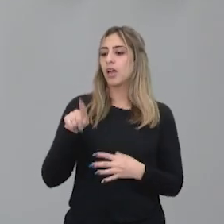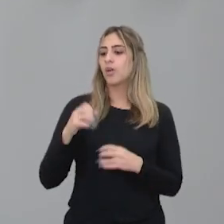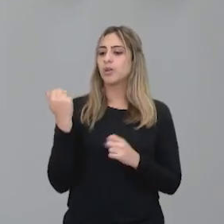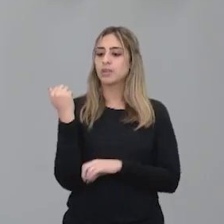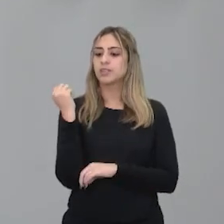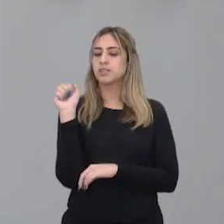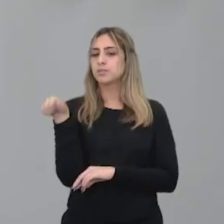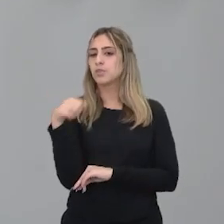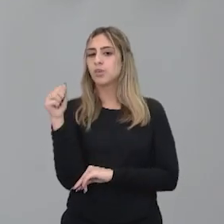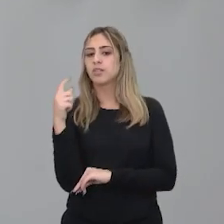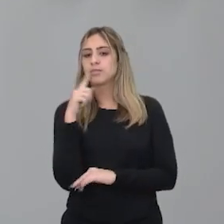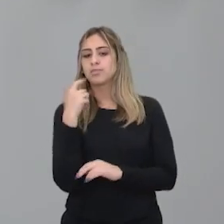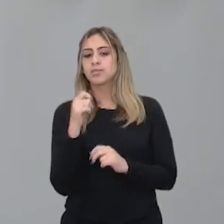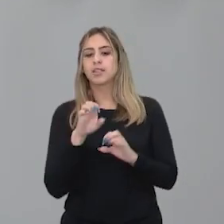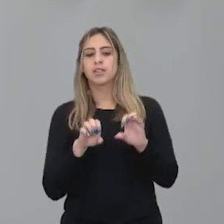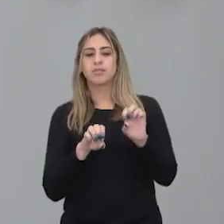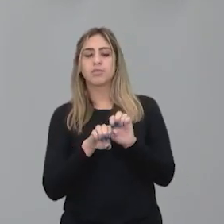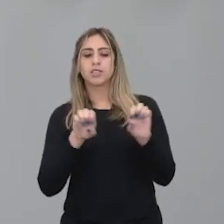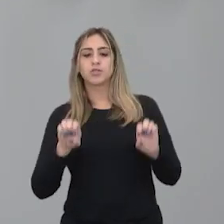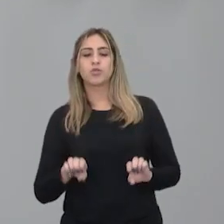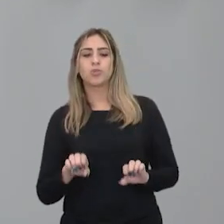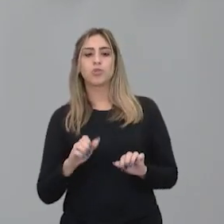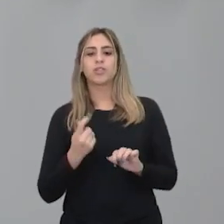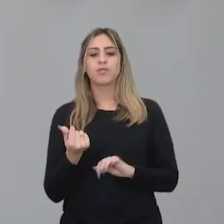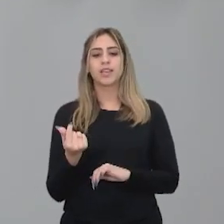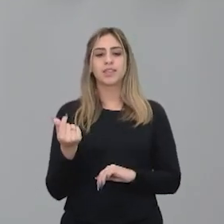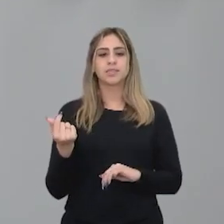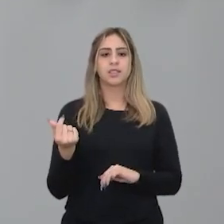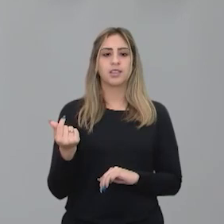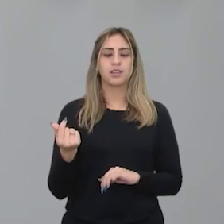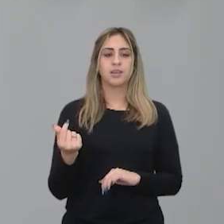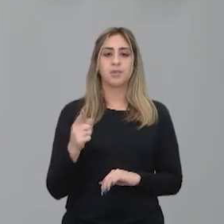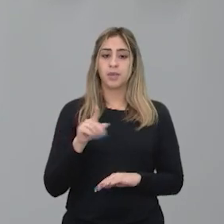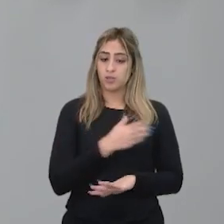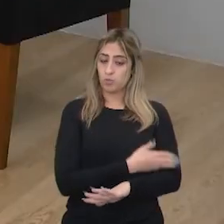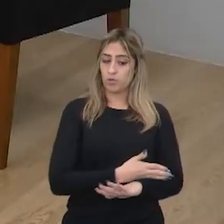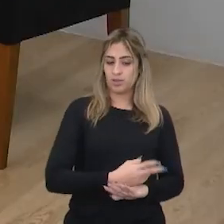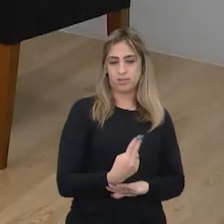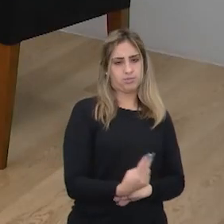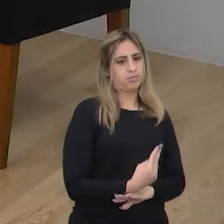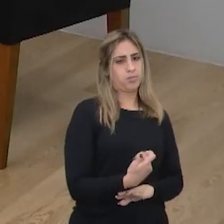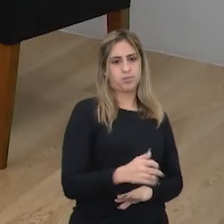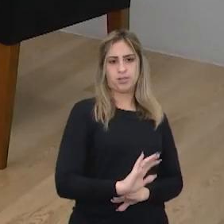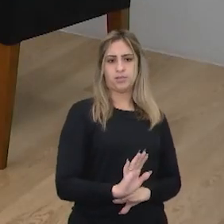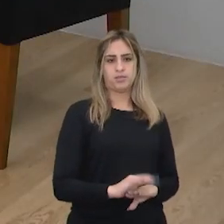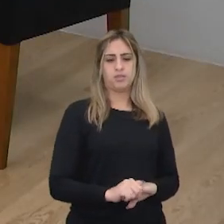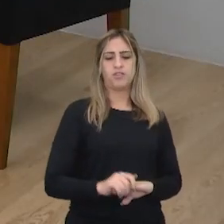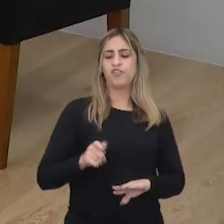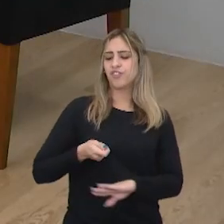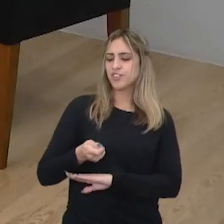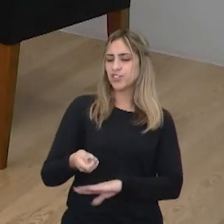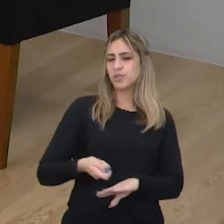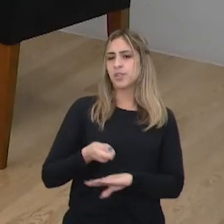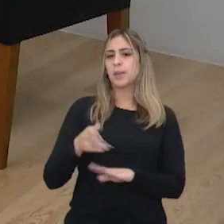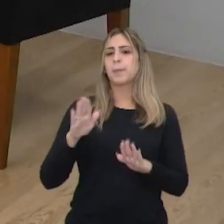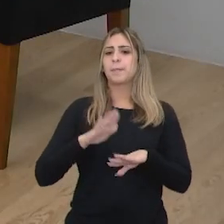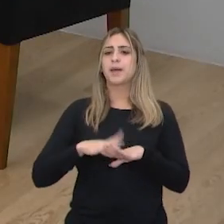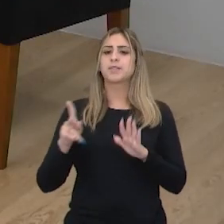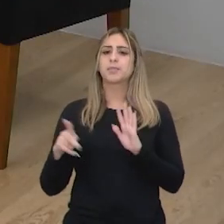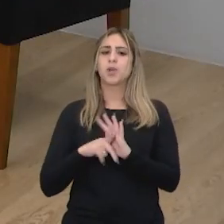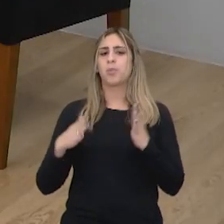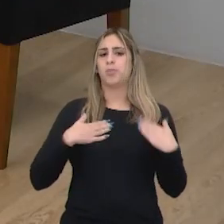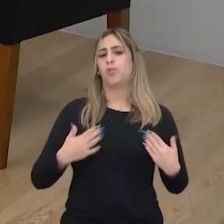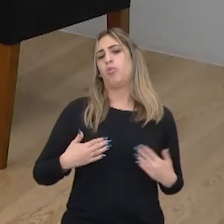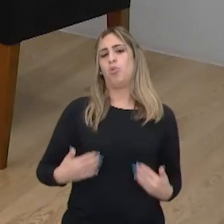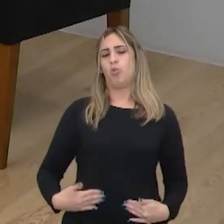a gente precise de uma estrutura financeira muito alta, pelo menos no início, certo? No início, o investimento ali é mais no próprio